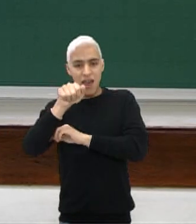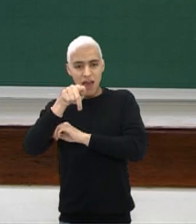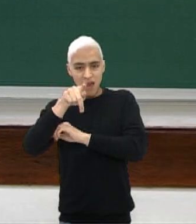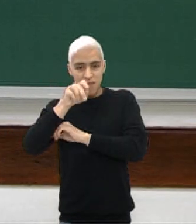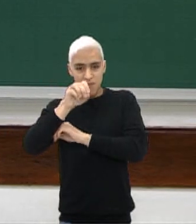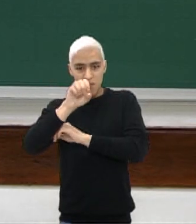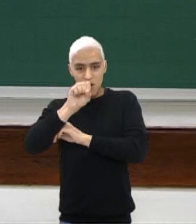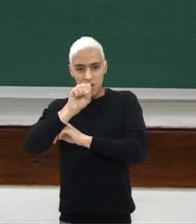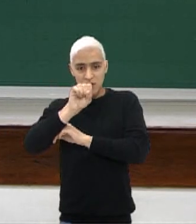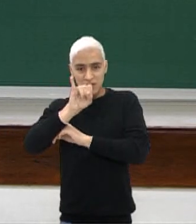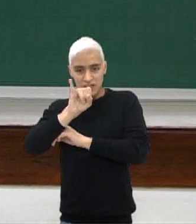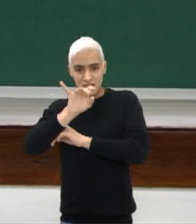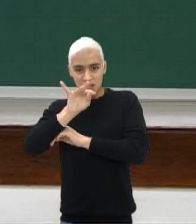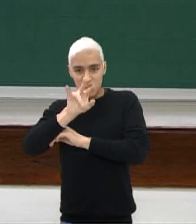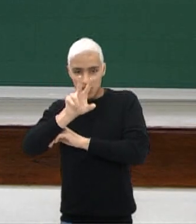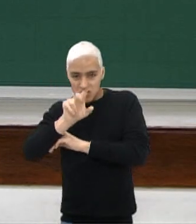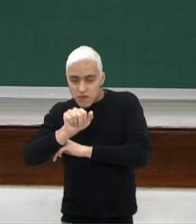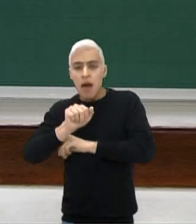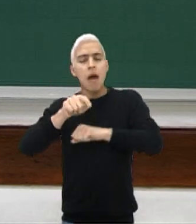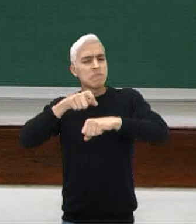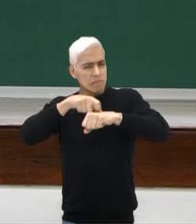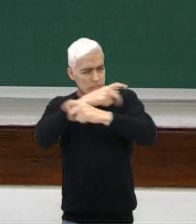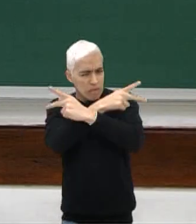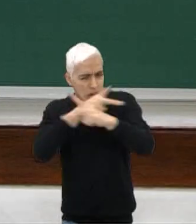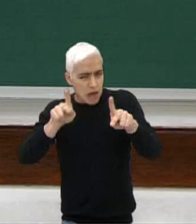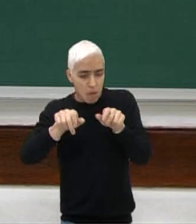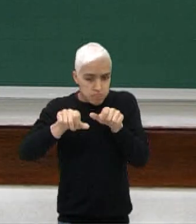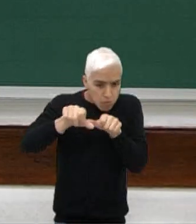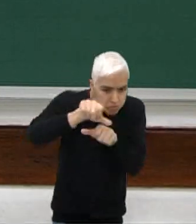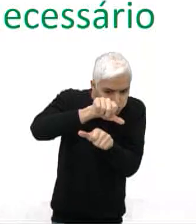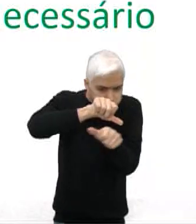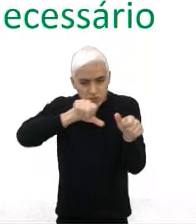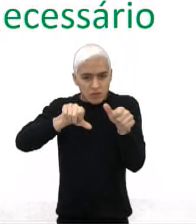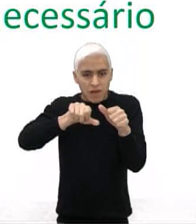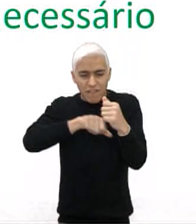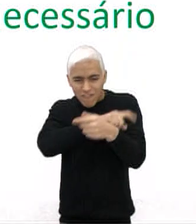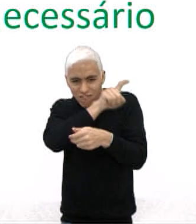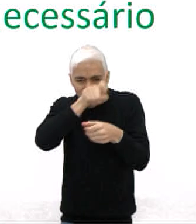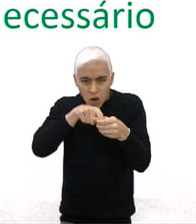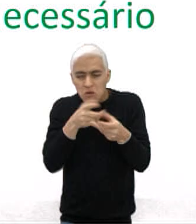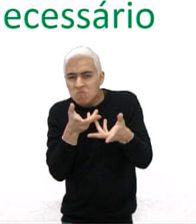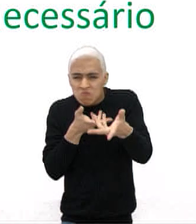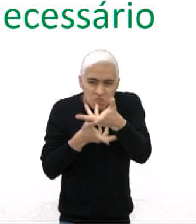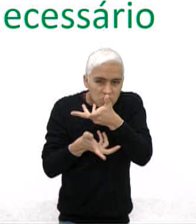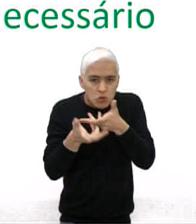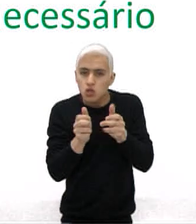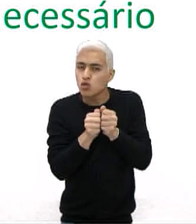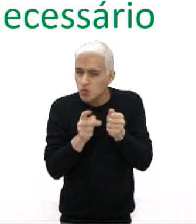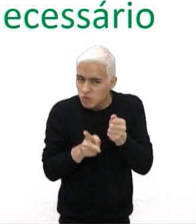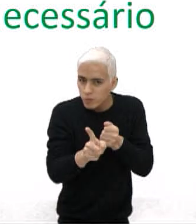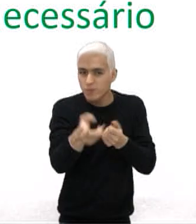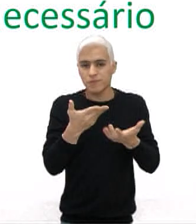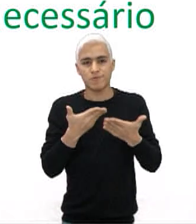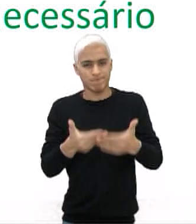dar um tempinho para vocês fazerem essa transformação. Volto para corrigir e continuar com a nossa aula.